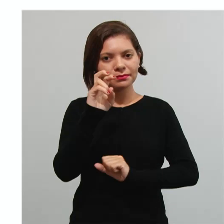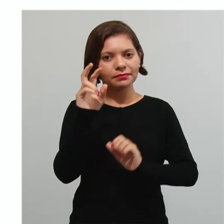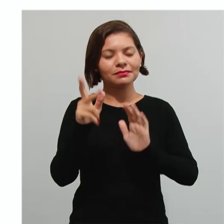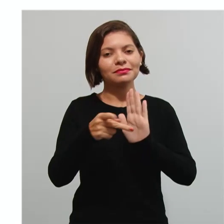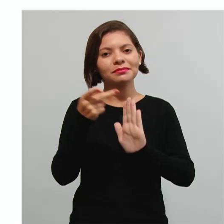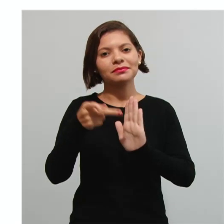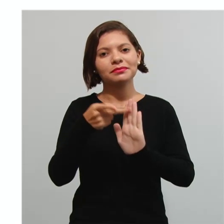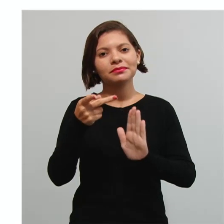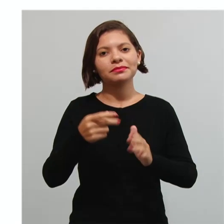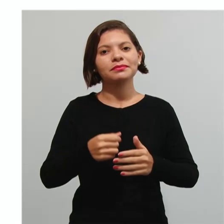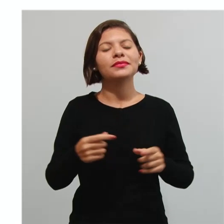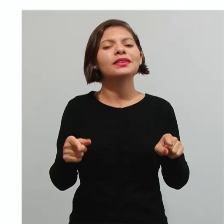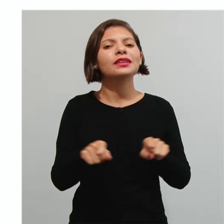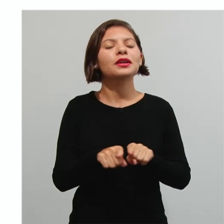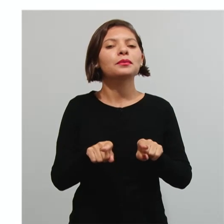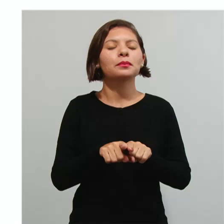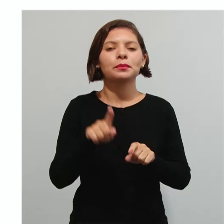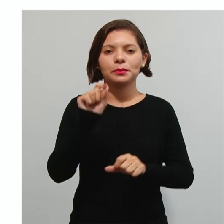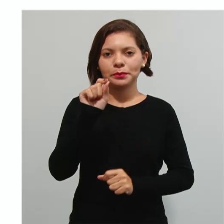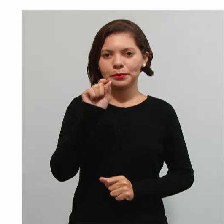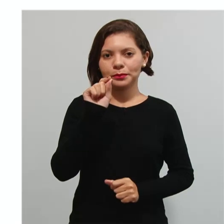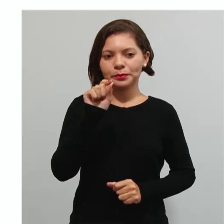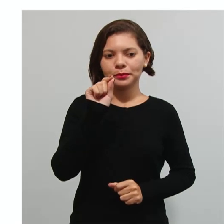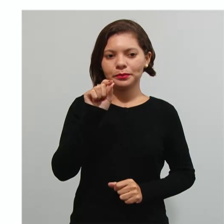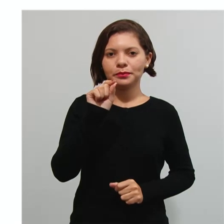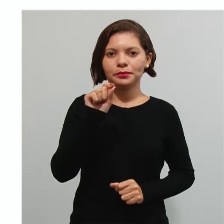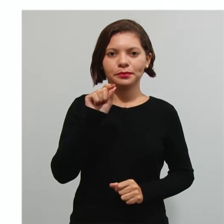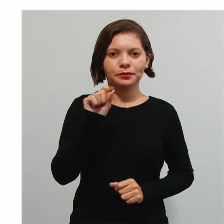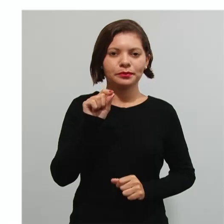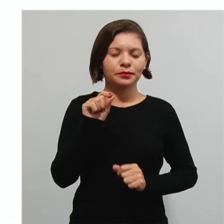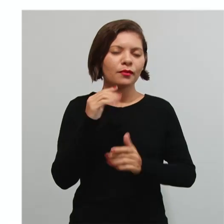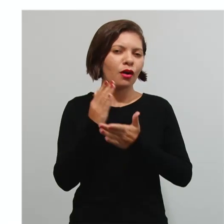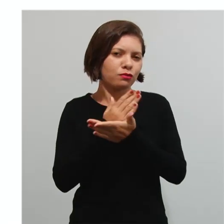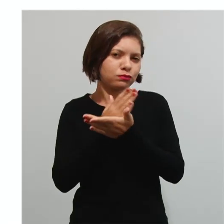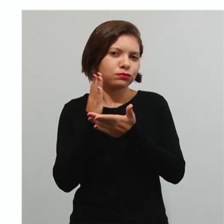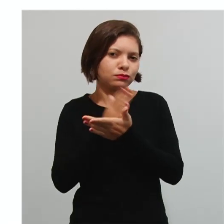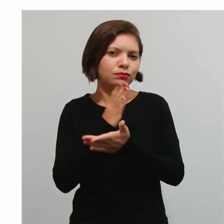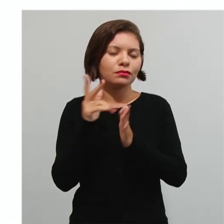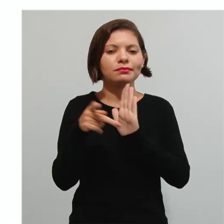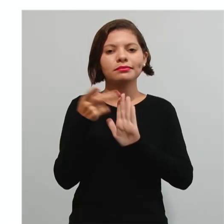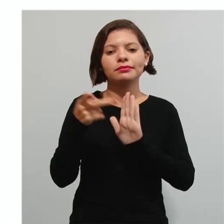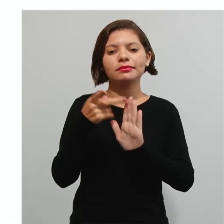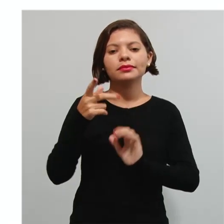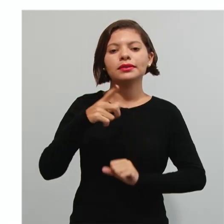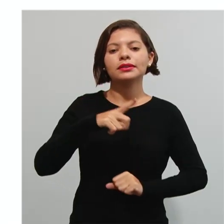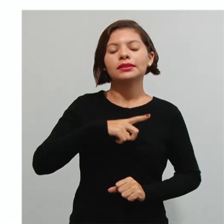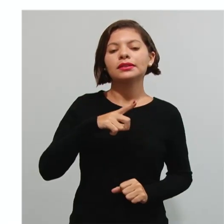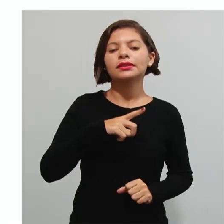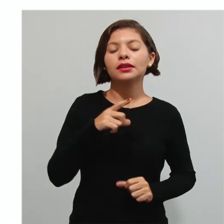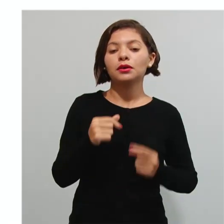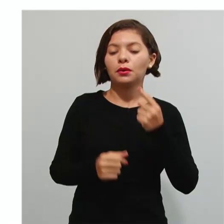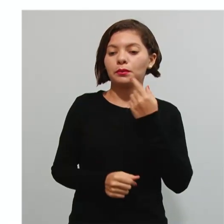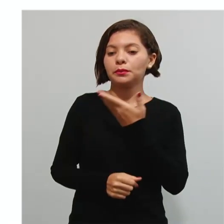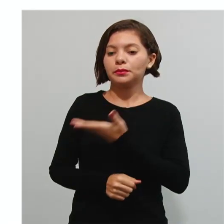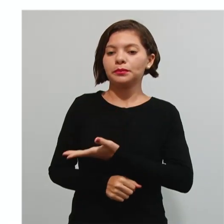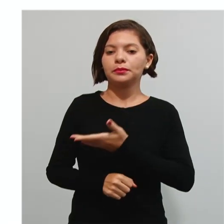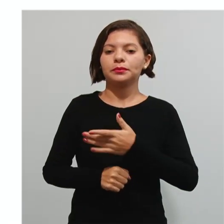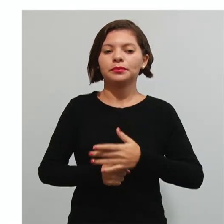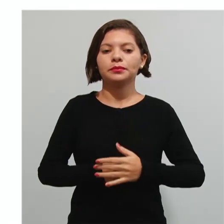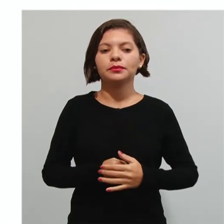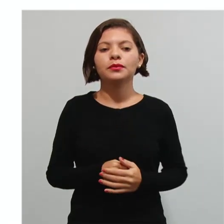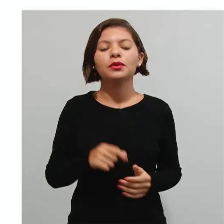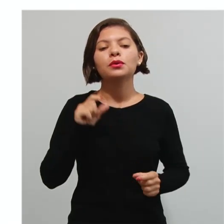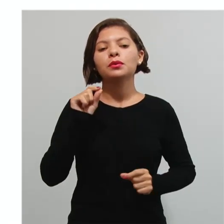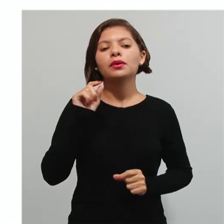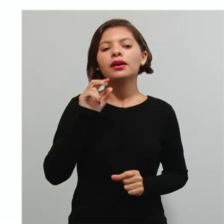portaria. Além disso, né, certas portarias contêm considerandos com